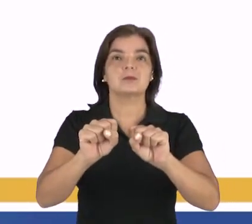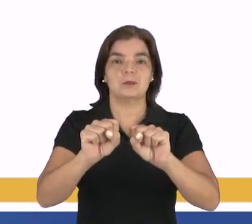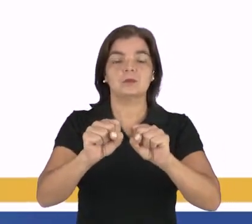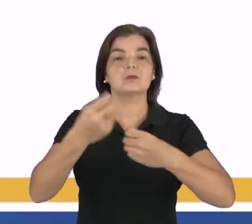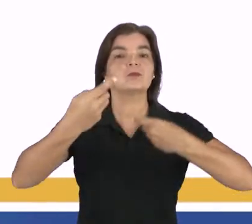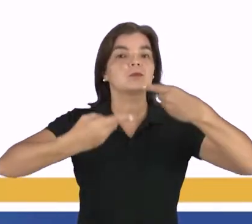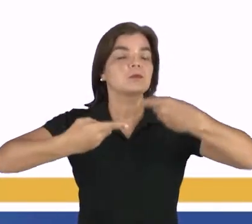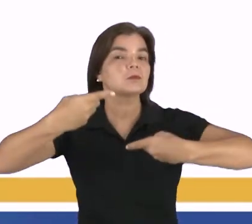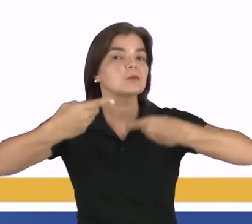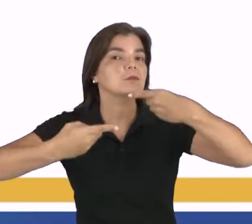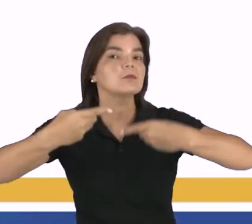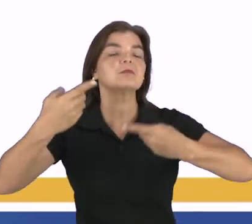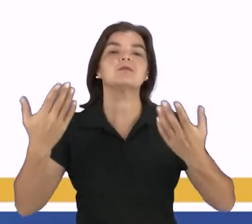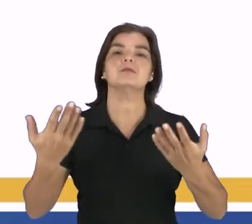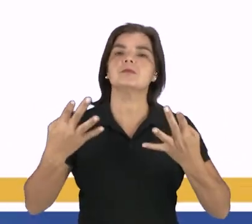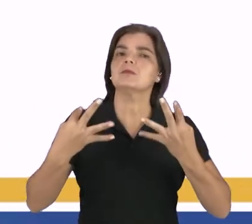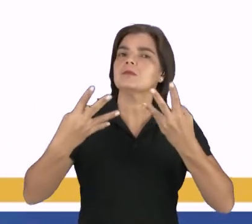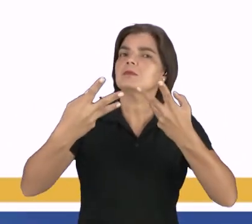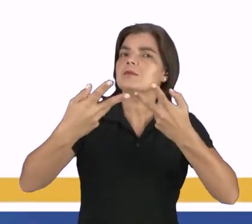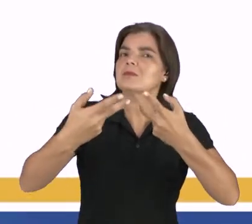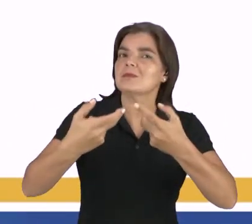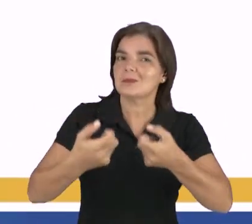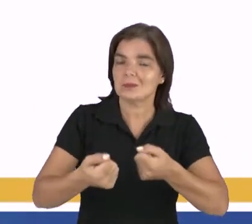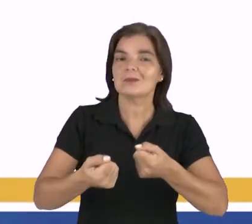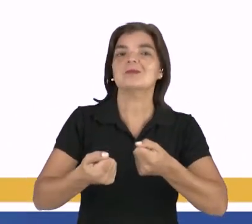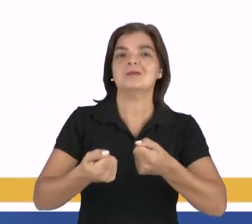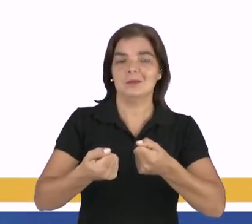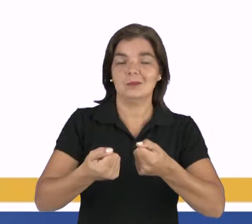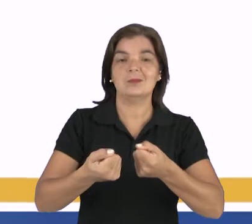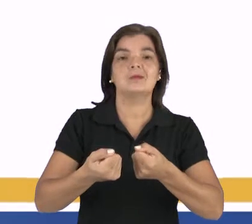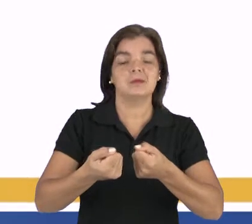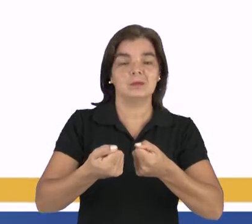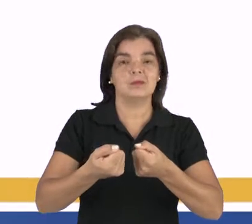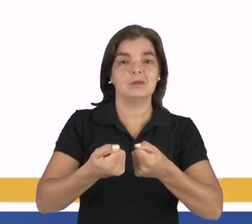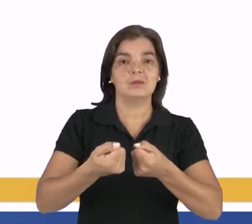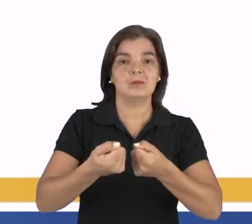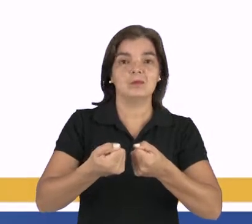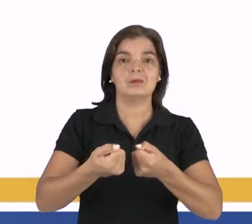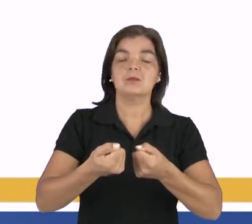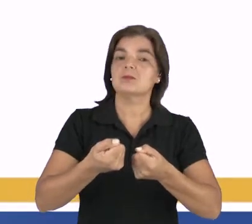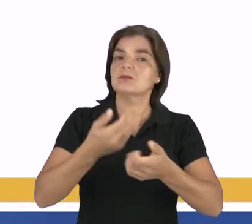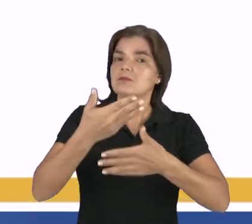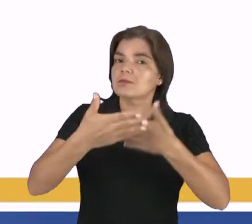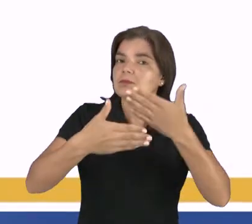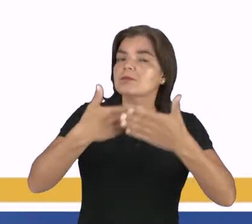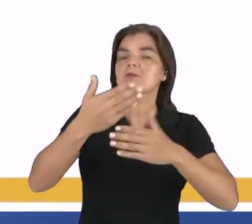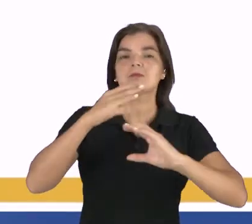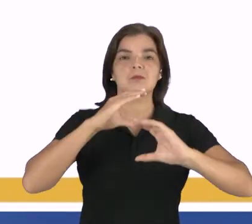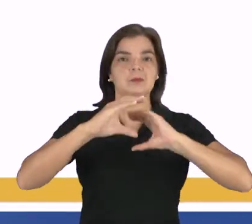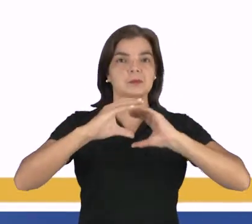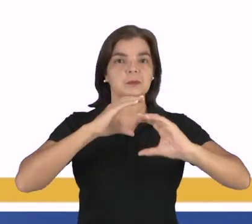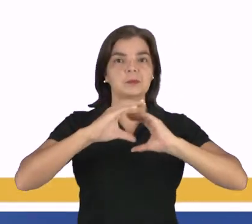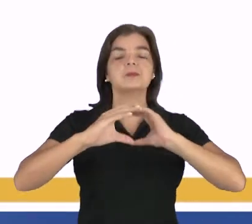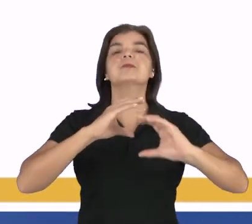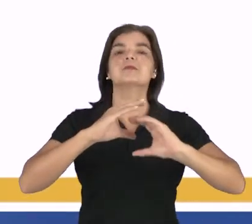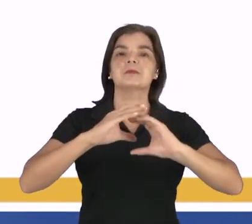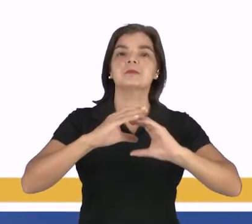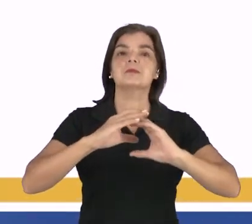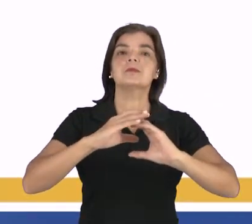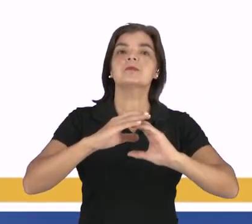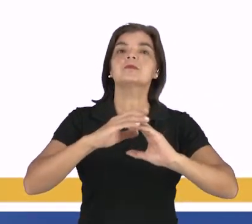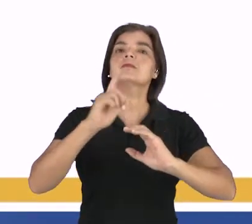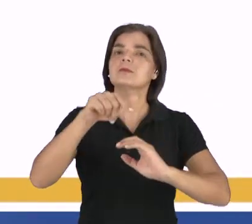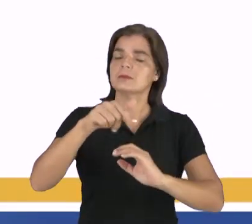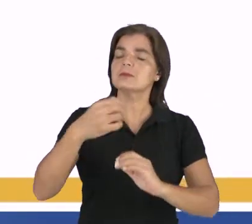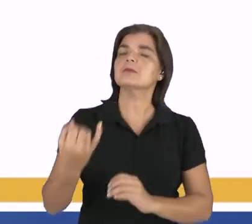o discurso, todas essas ações que partem, né, do processo de comunicação, elas